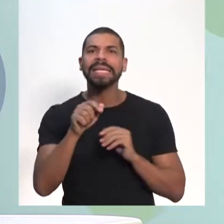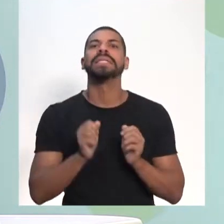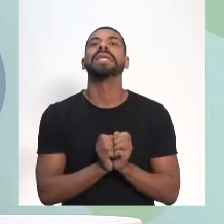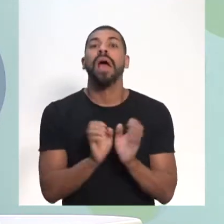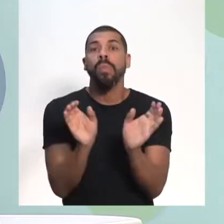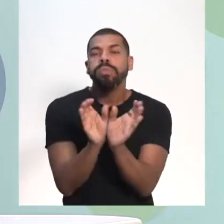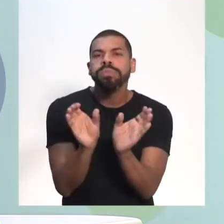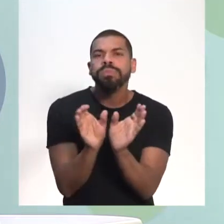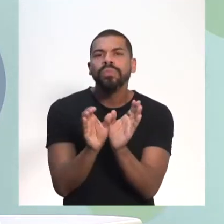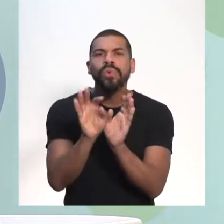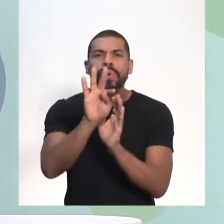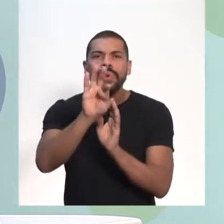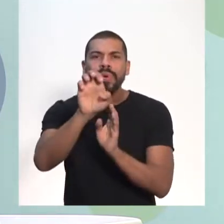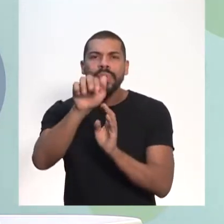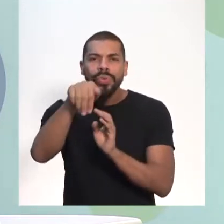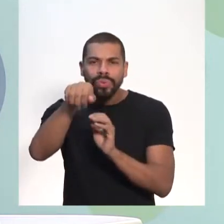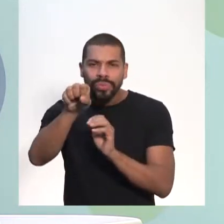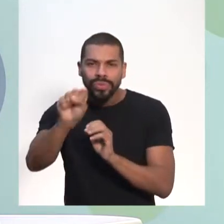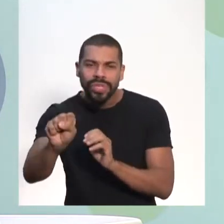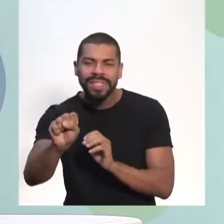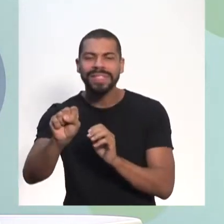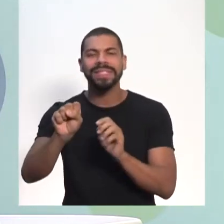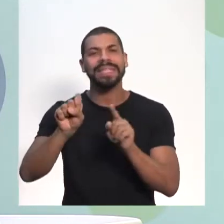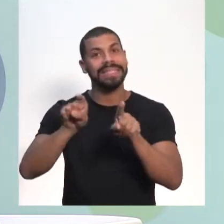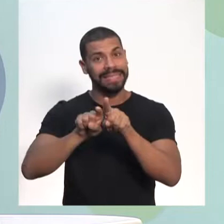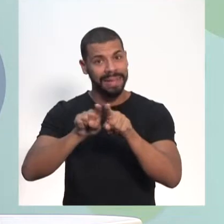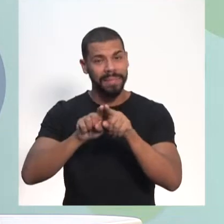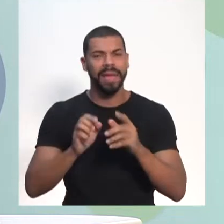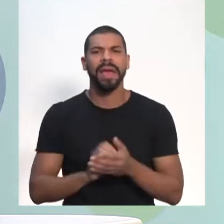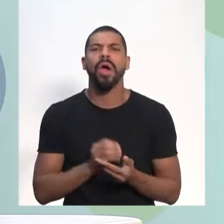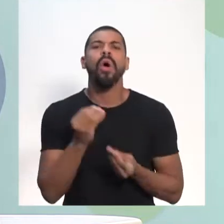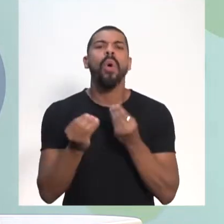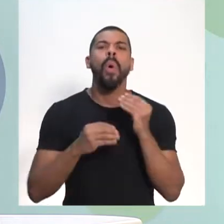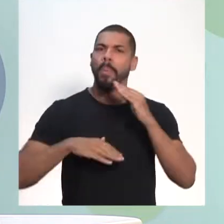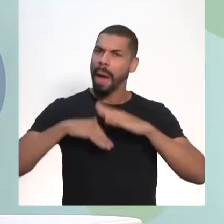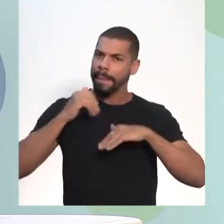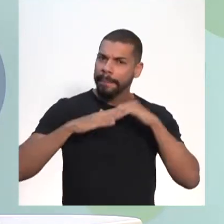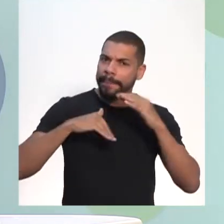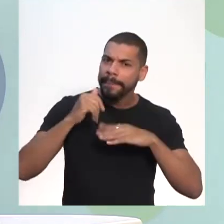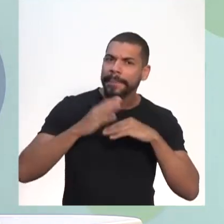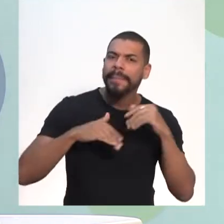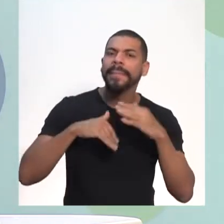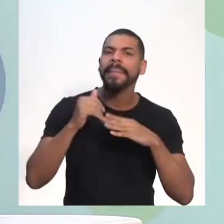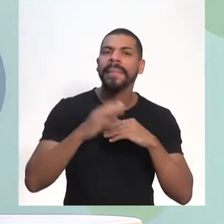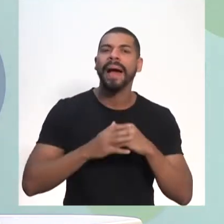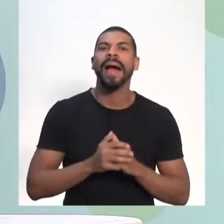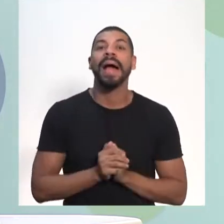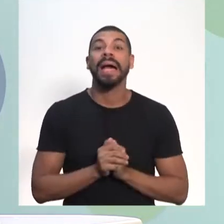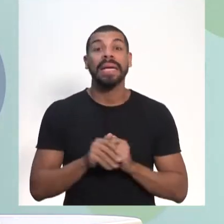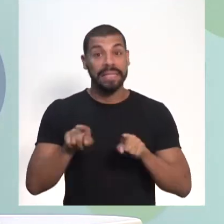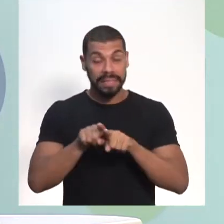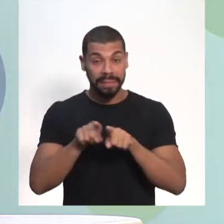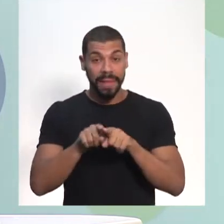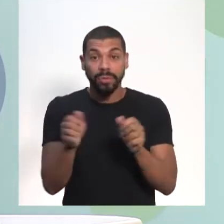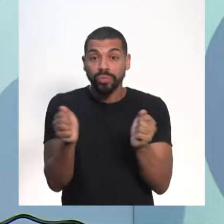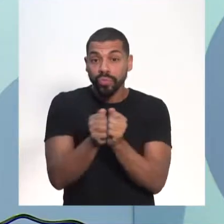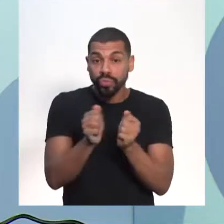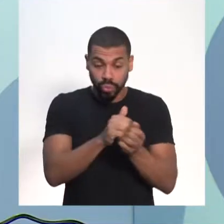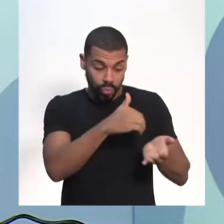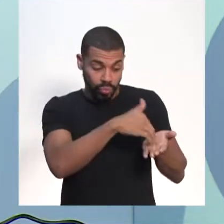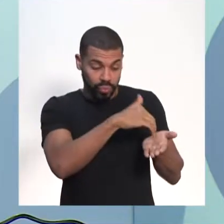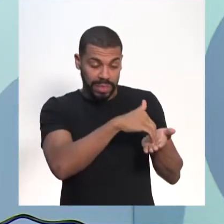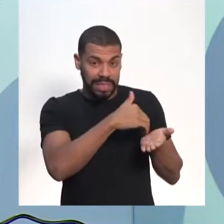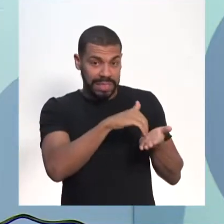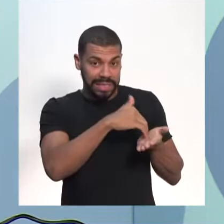ferramenta. Tá? No chat de manhã tinham perguntado isso também. Na live do secretário agora ele mencionou também o Classroom